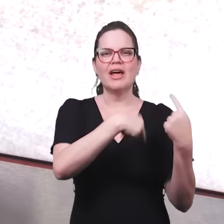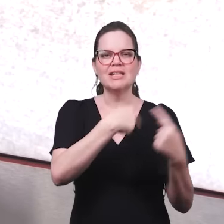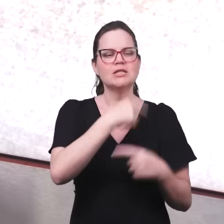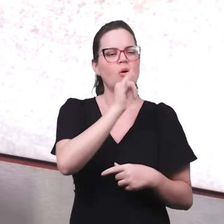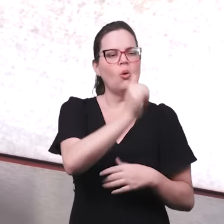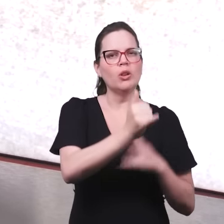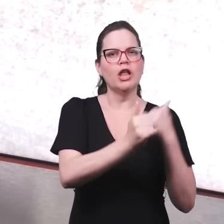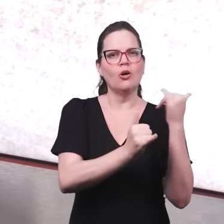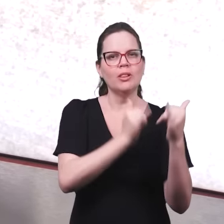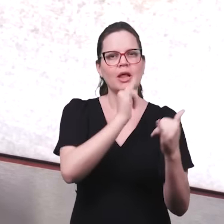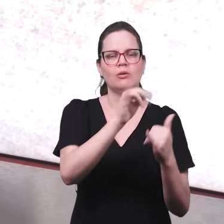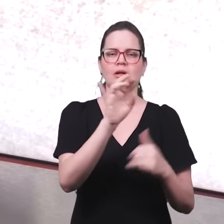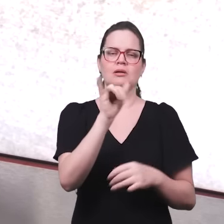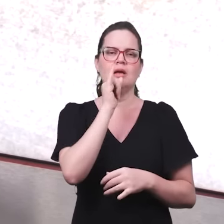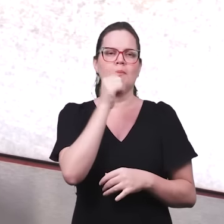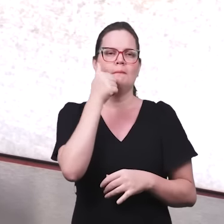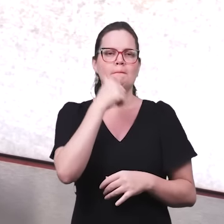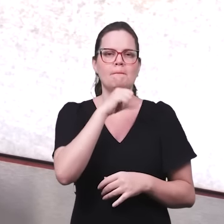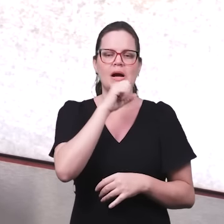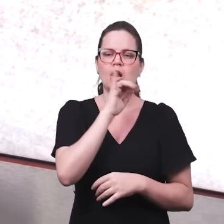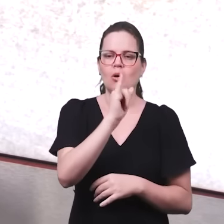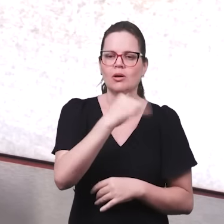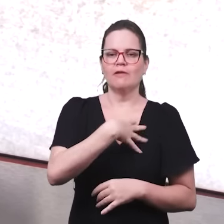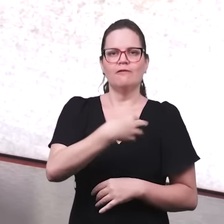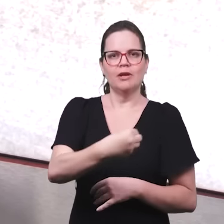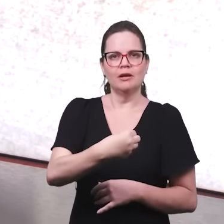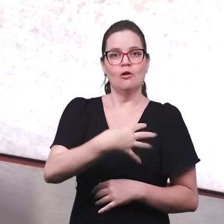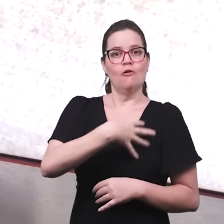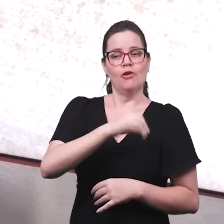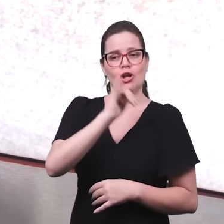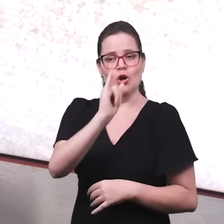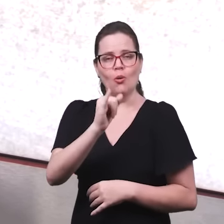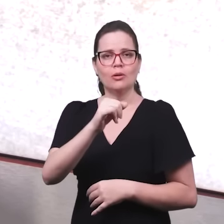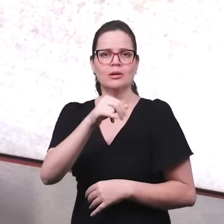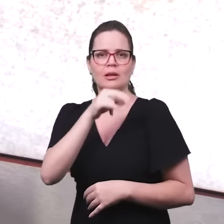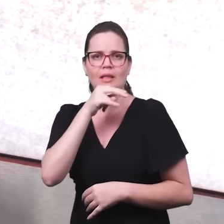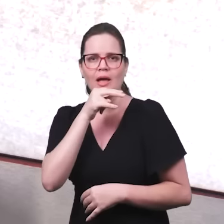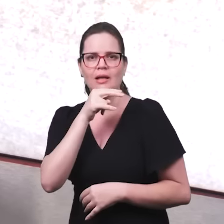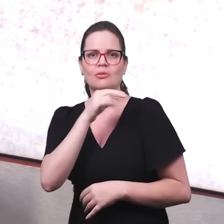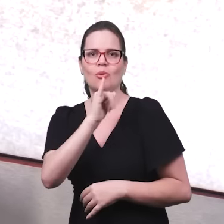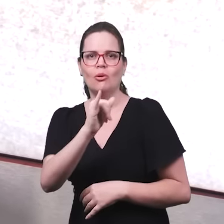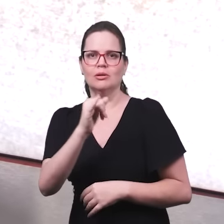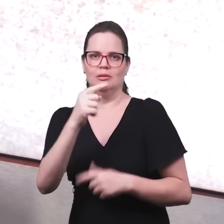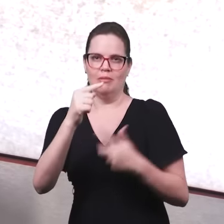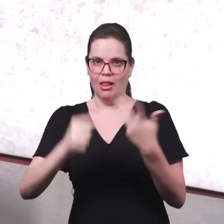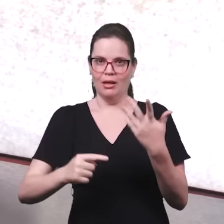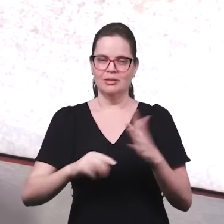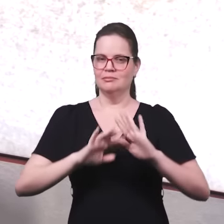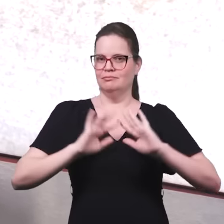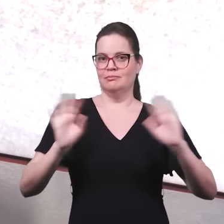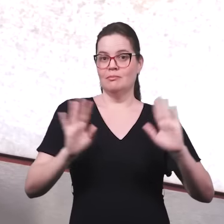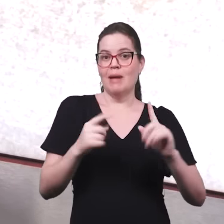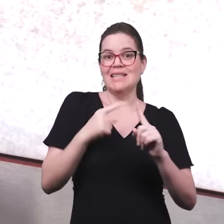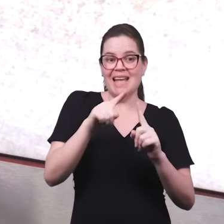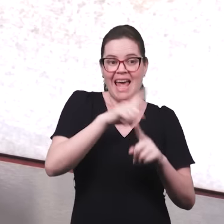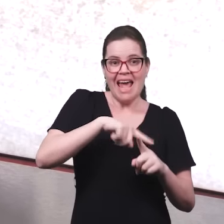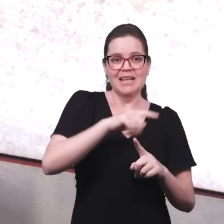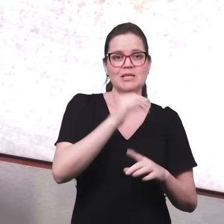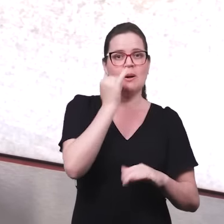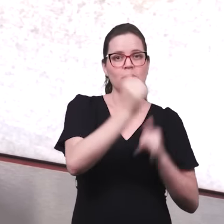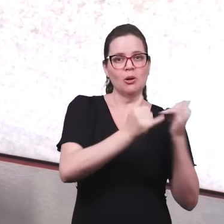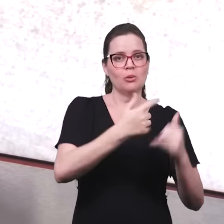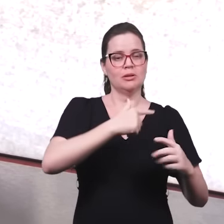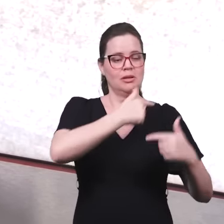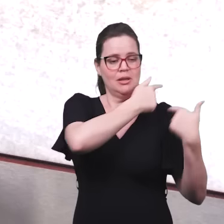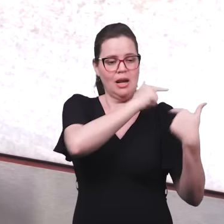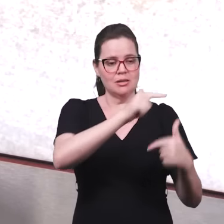num período da história da igreja em que a Bíblia, que é a palavra de Deus, estava escondida aos